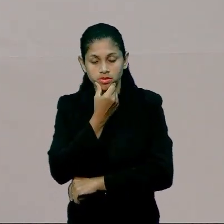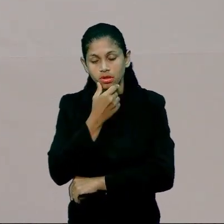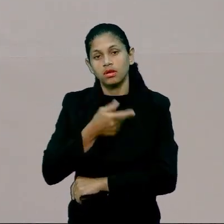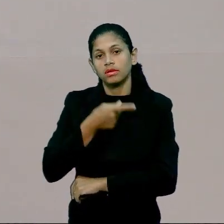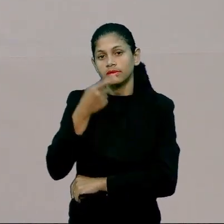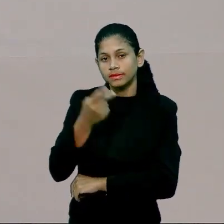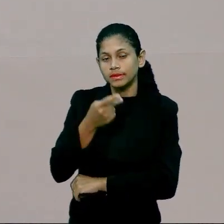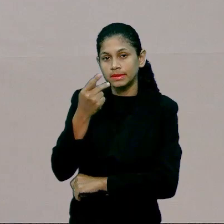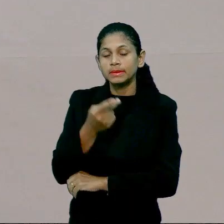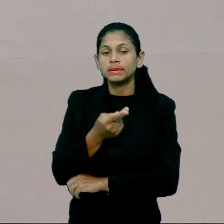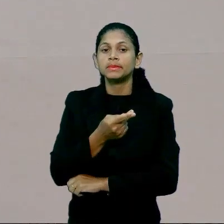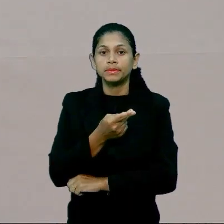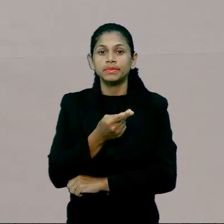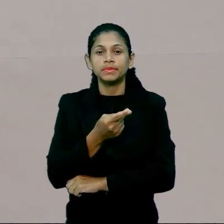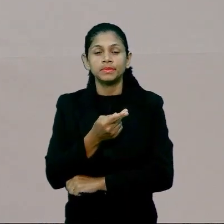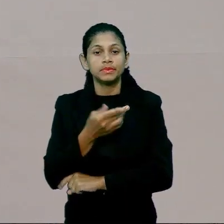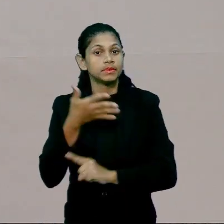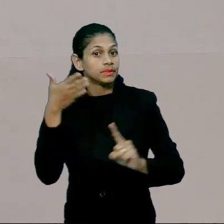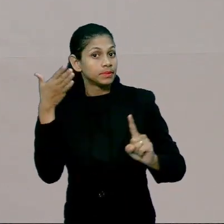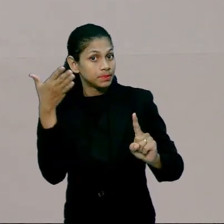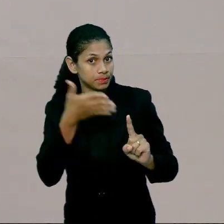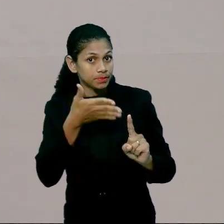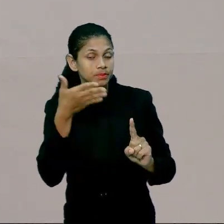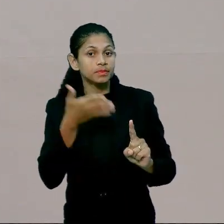sobre a influência de